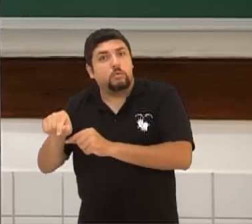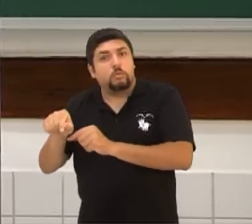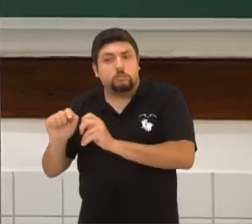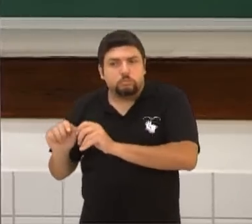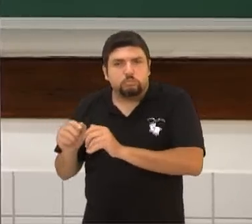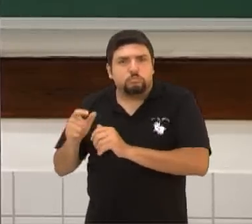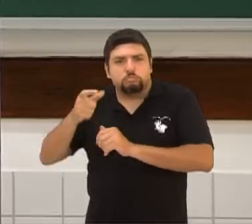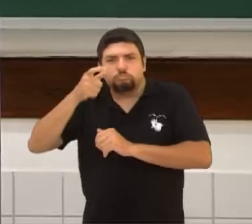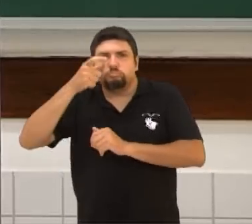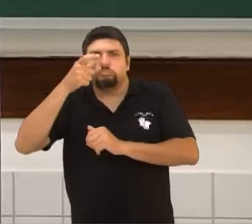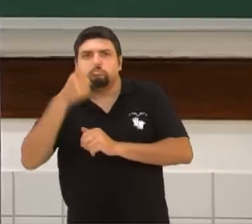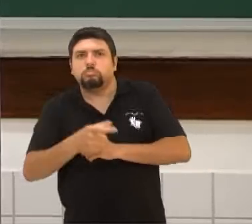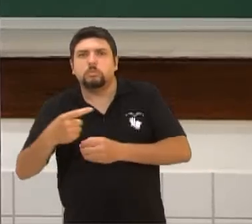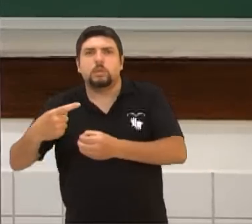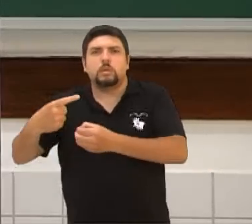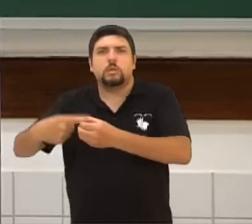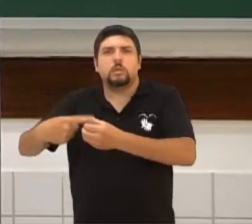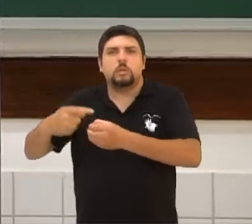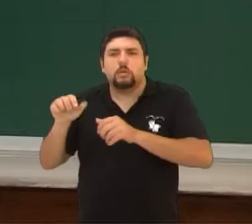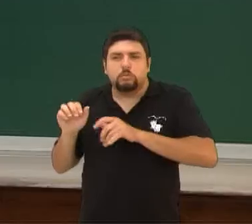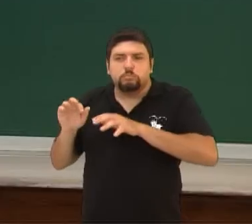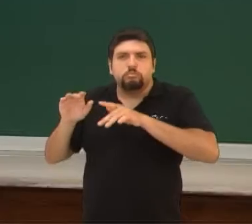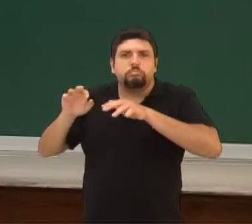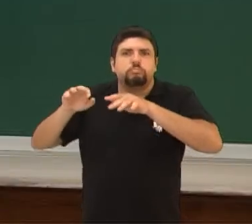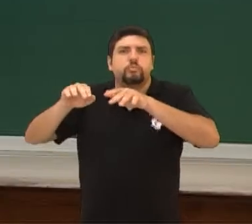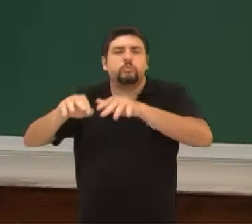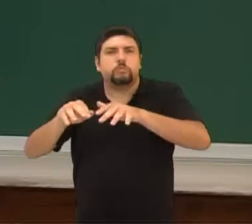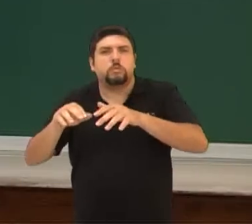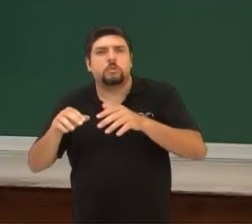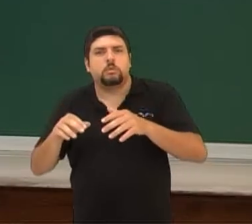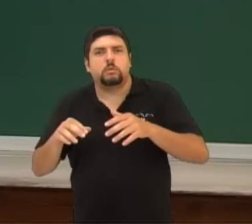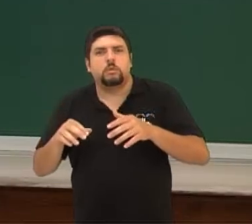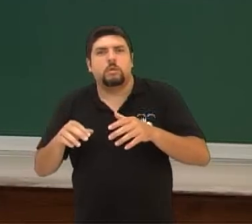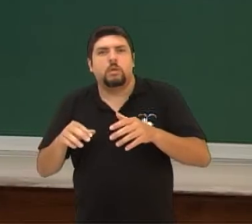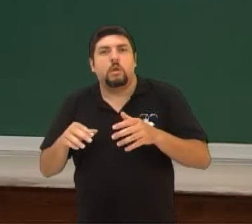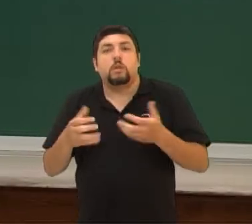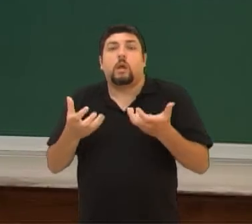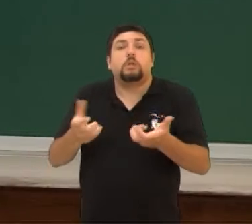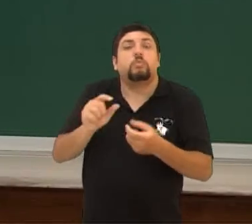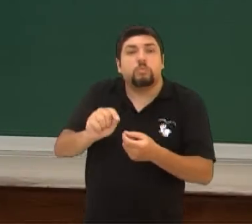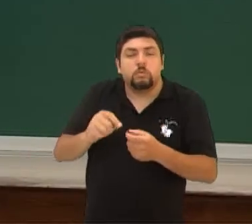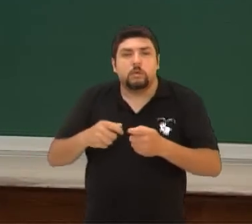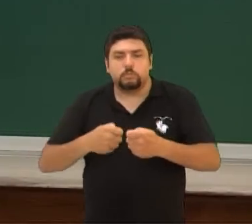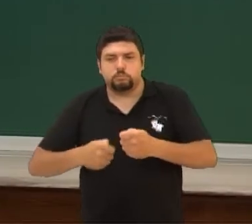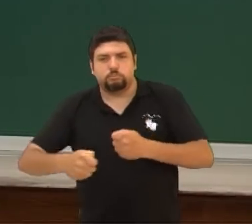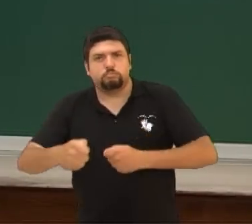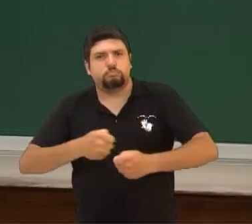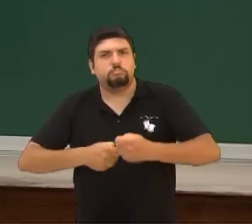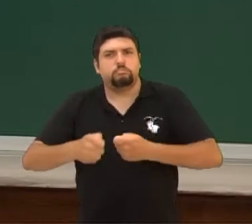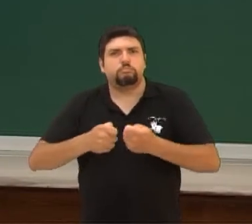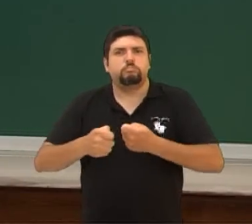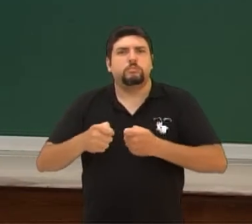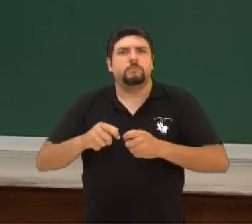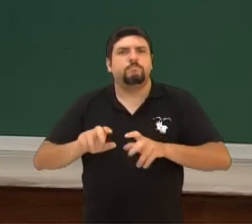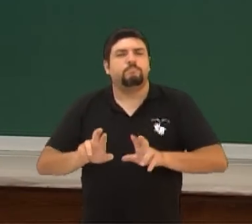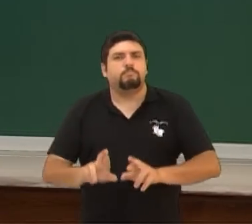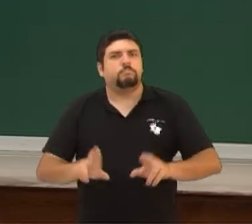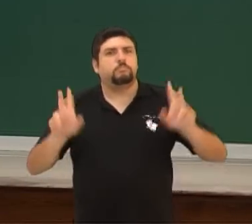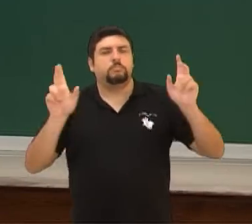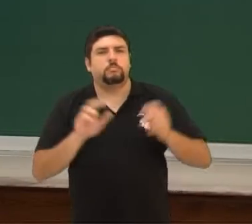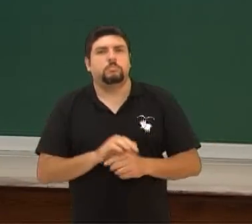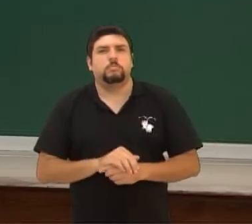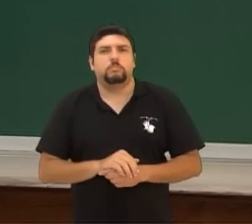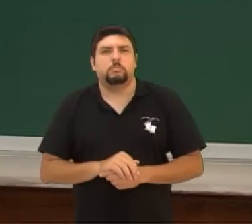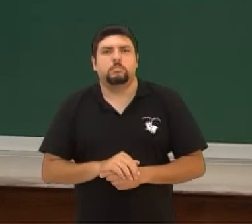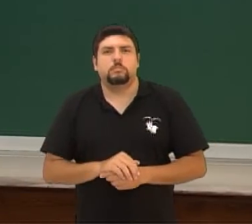cidades. Eles ainda esperam, né, junto a essa diversificação da economia que está acontecendo no continente, vão em busca do quê?